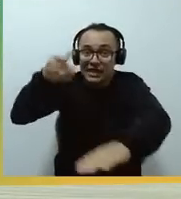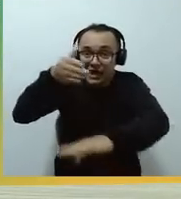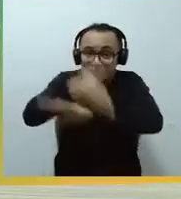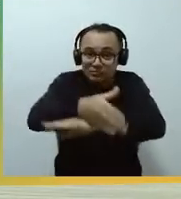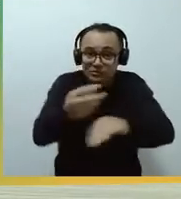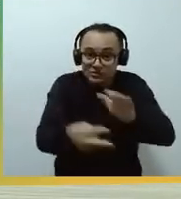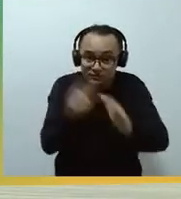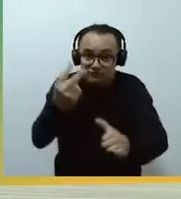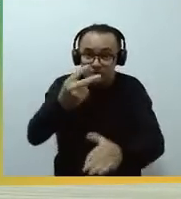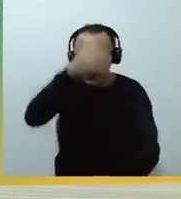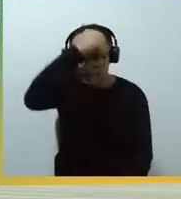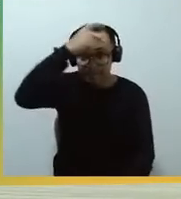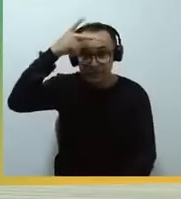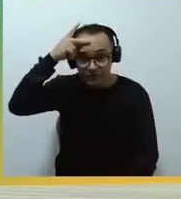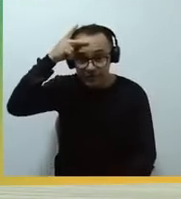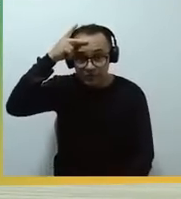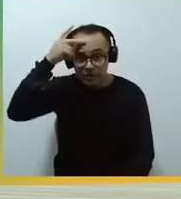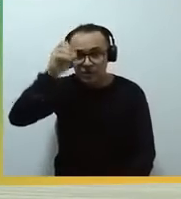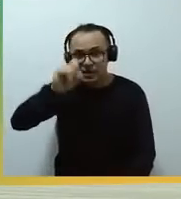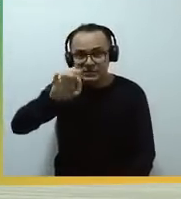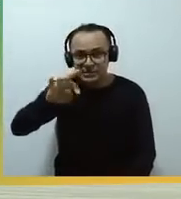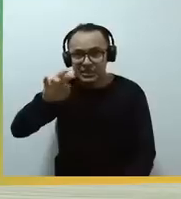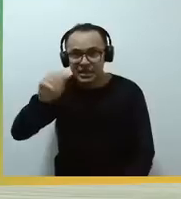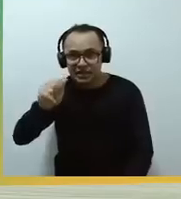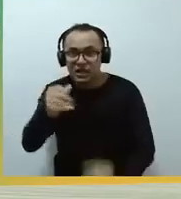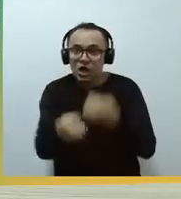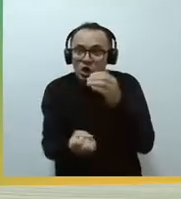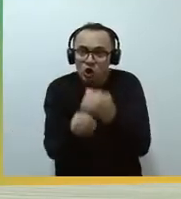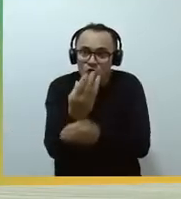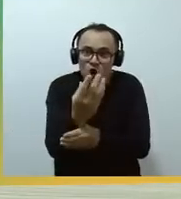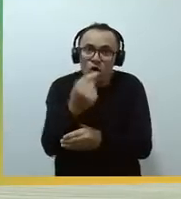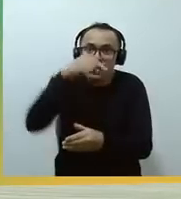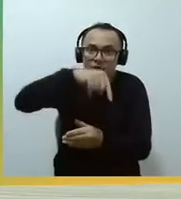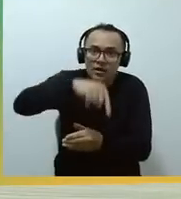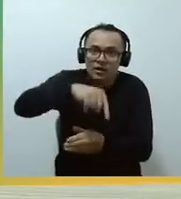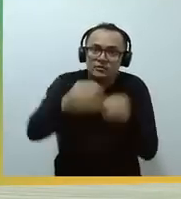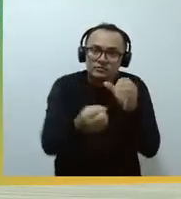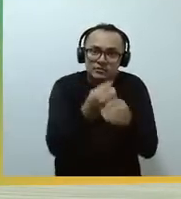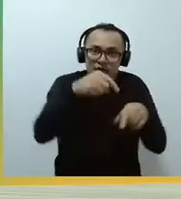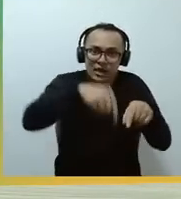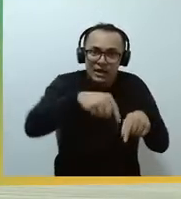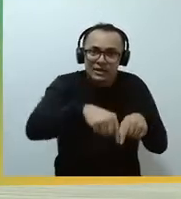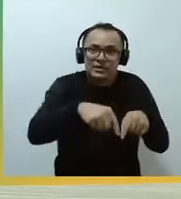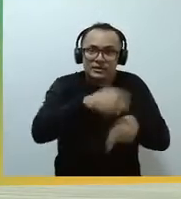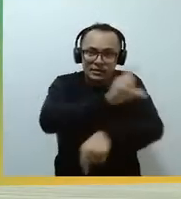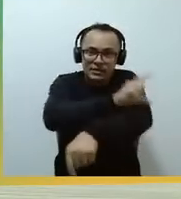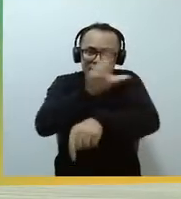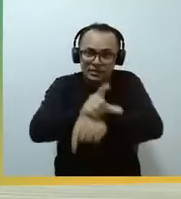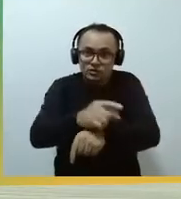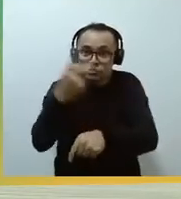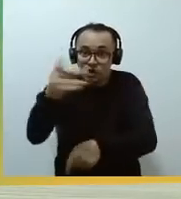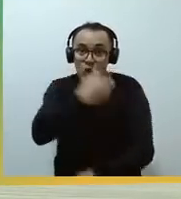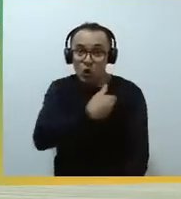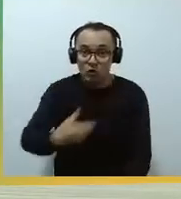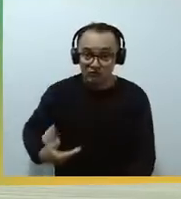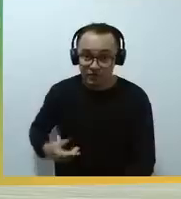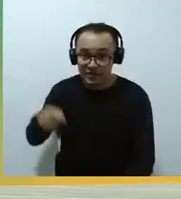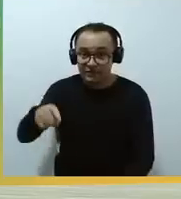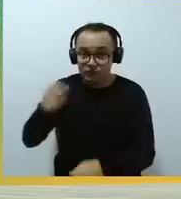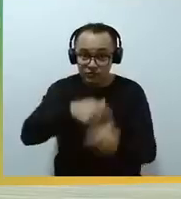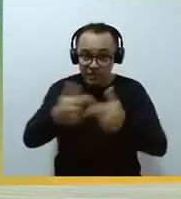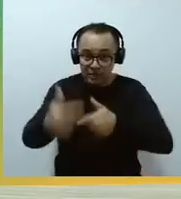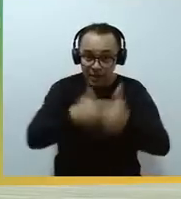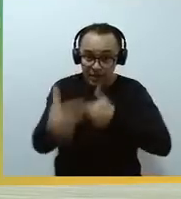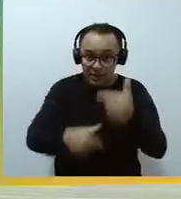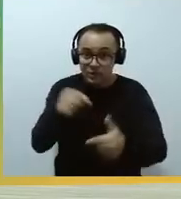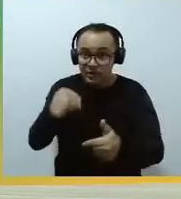cargo de prefeito, a Serrana Engenharia criou uma nova sede. Durante o seu governo, a Serrana passou a operar em Lages, mesmo tendo um